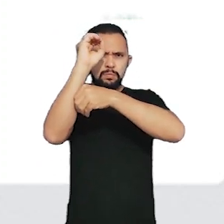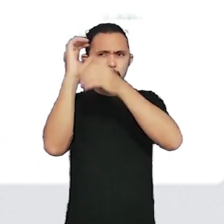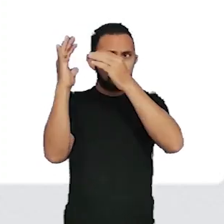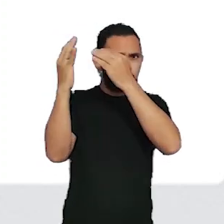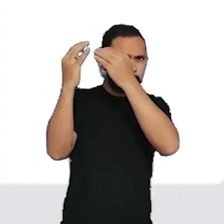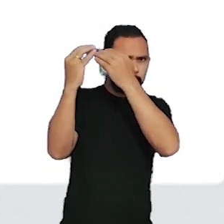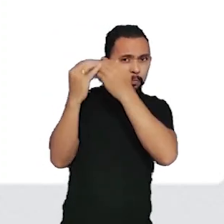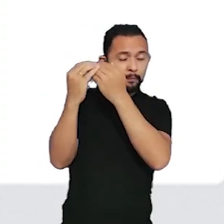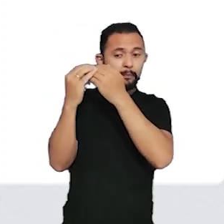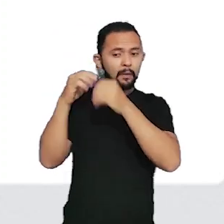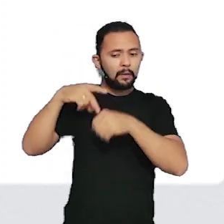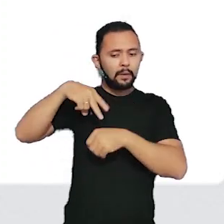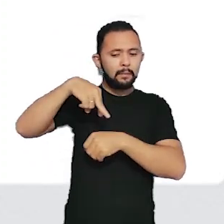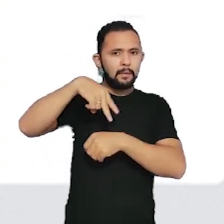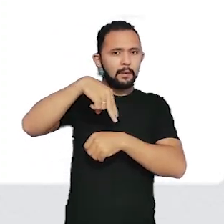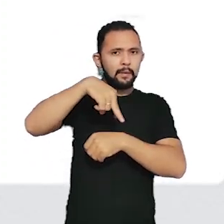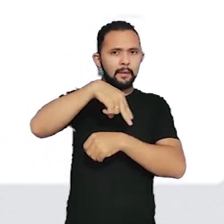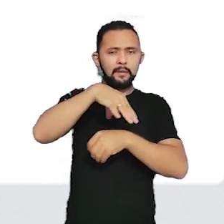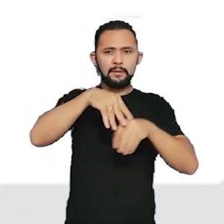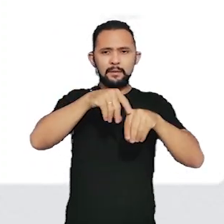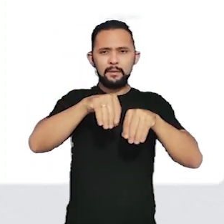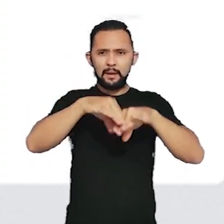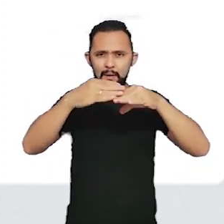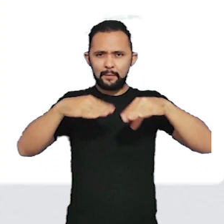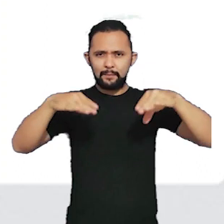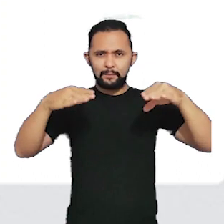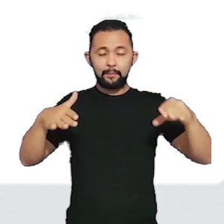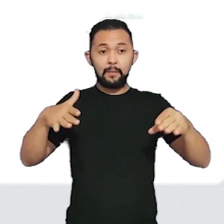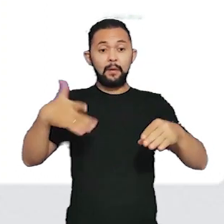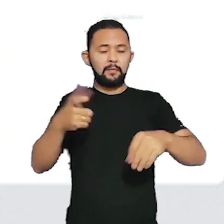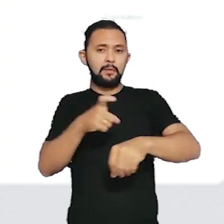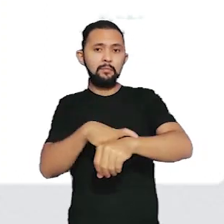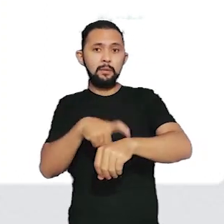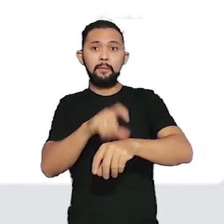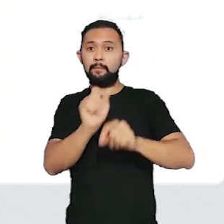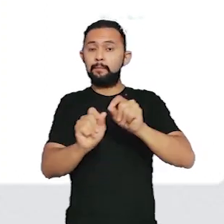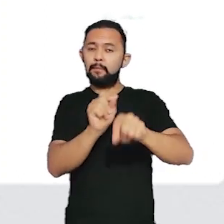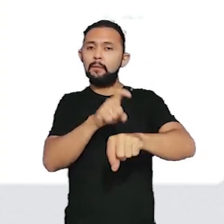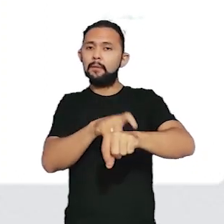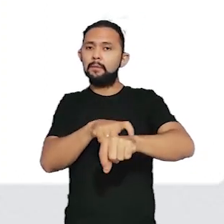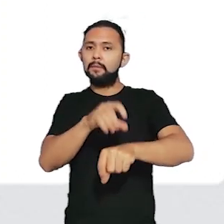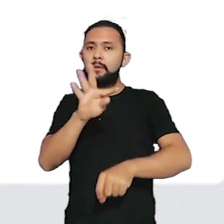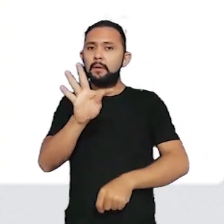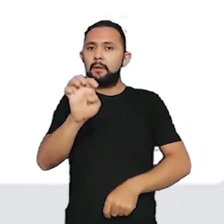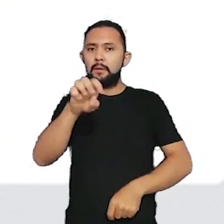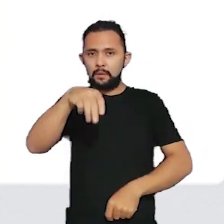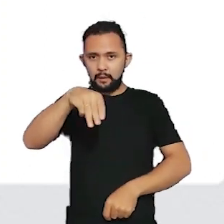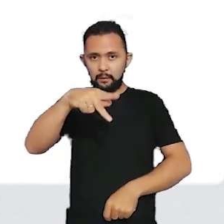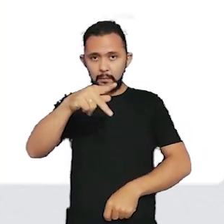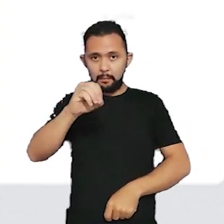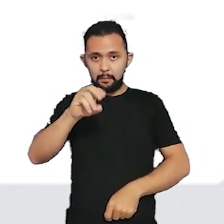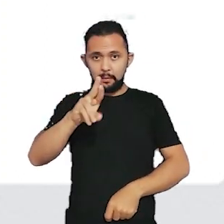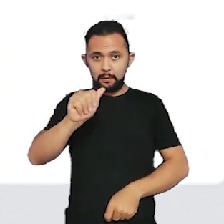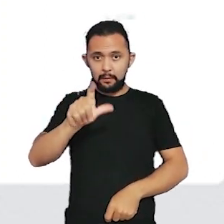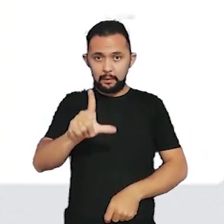tá? Conectivo enquanto traz ideia de tempo. Então, aqui eu tenho uma proporcional, não, tenho uma temporal. Thalita se esforçou